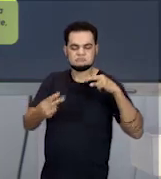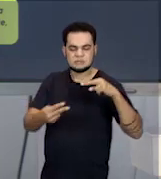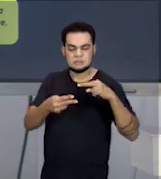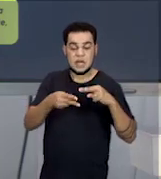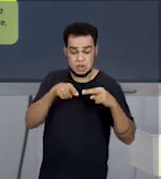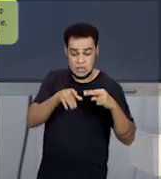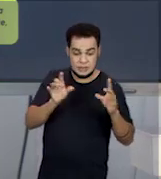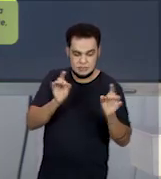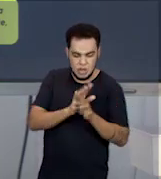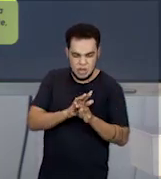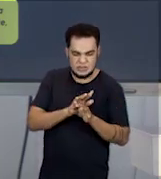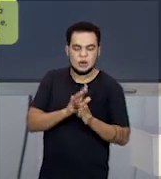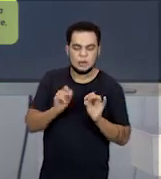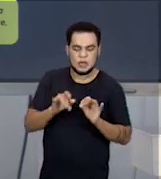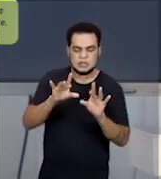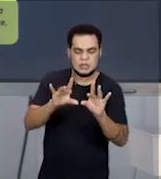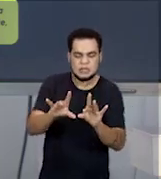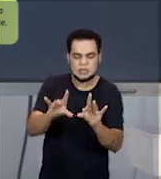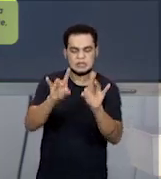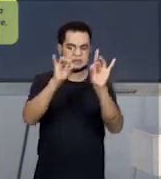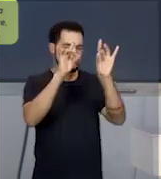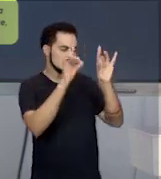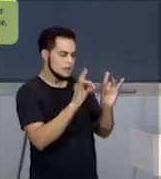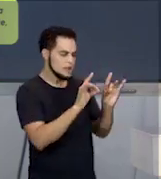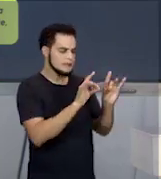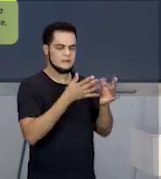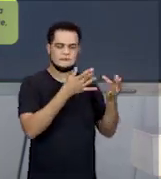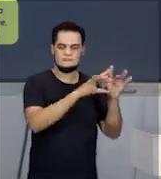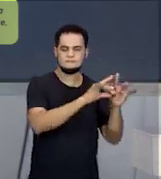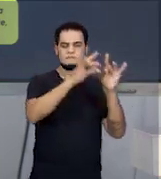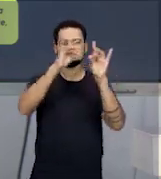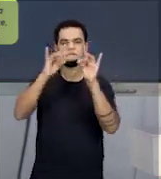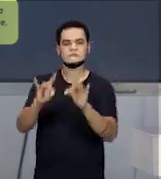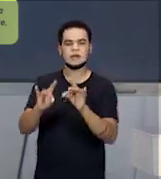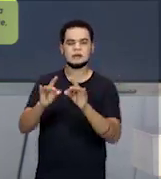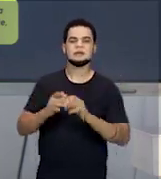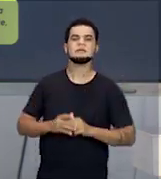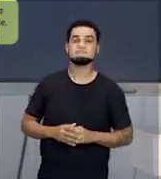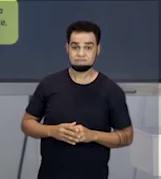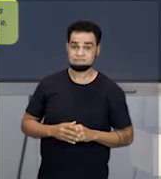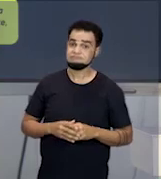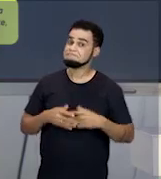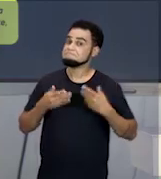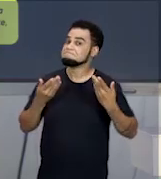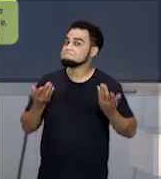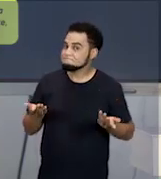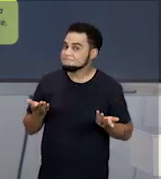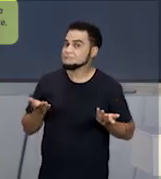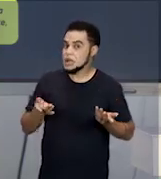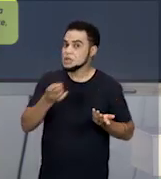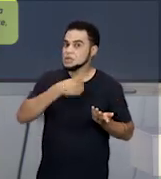posso mapear, retirar aquele gene, incluir outro. E aí a gente vê até que ponto